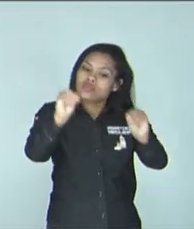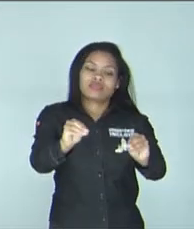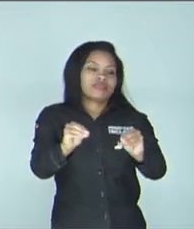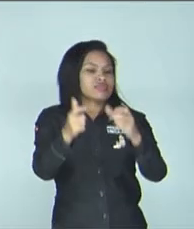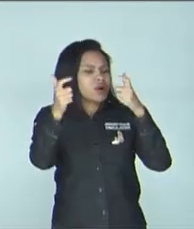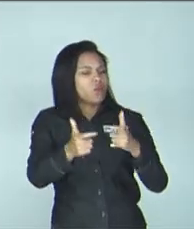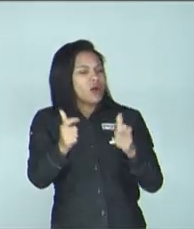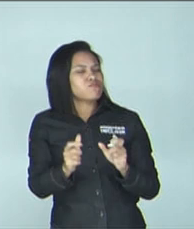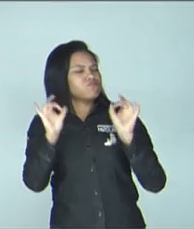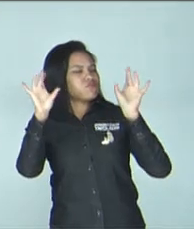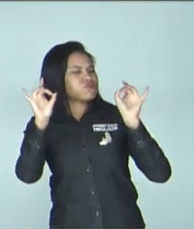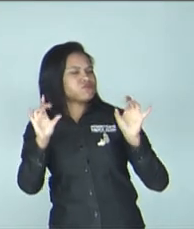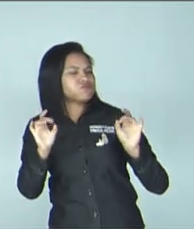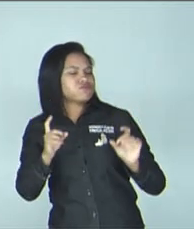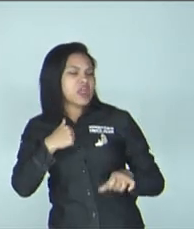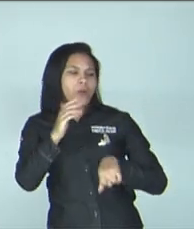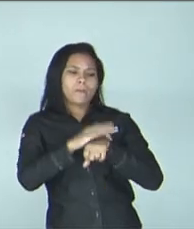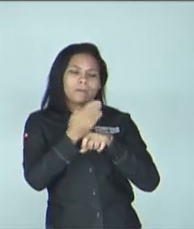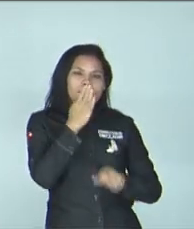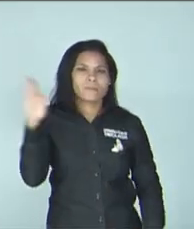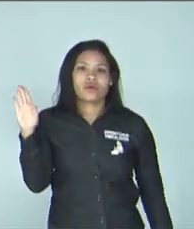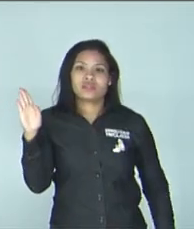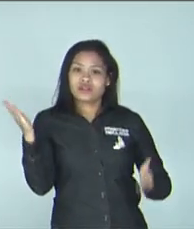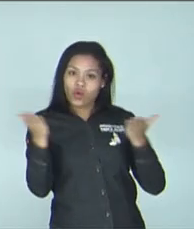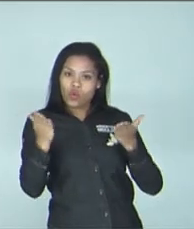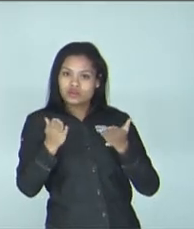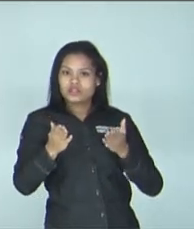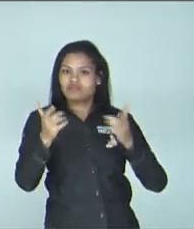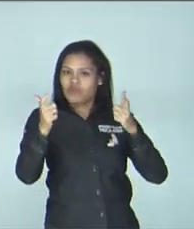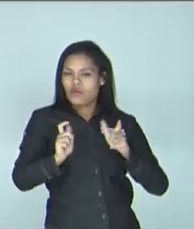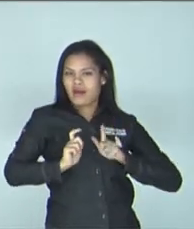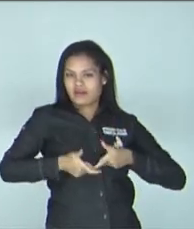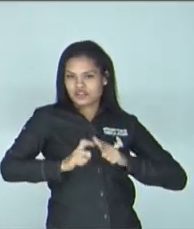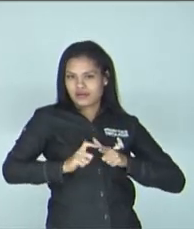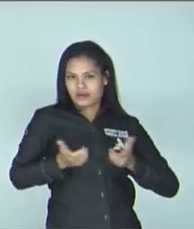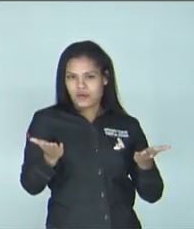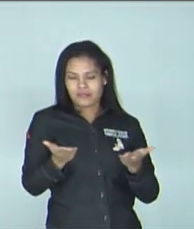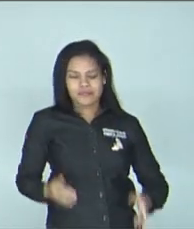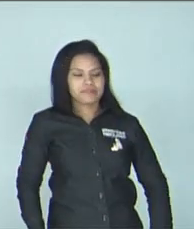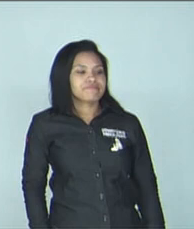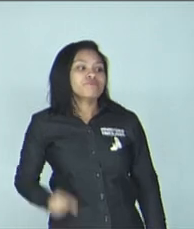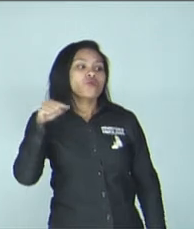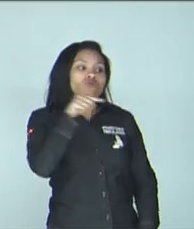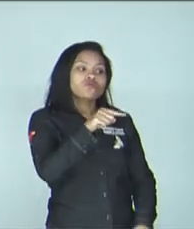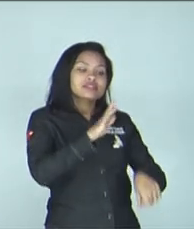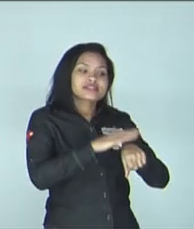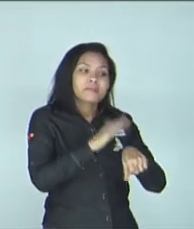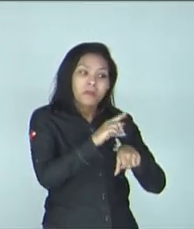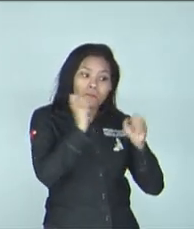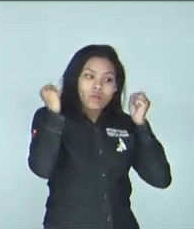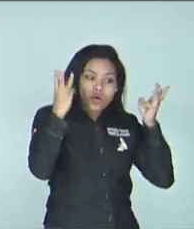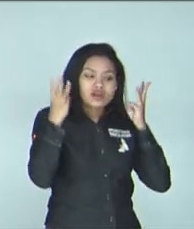prometida o pai abraão que a terra de israel hoje bom e você vai dizer para ele que o povo que faz o